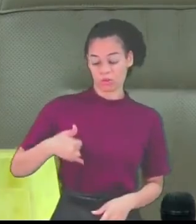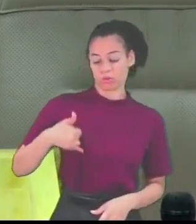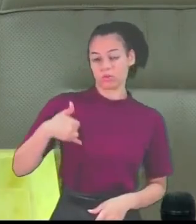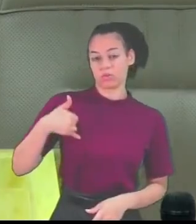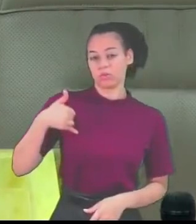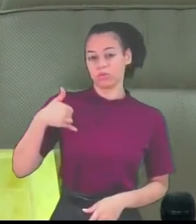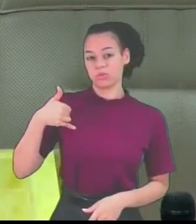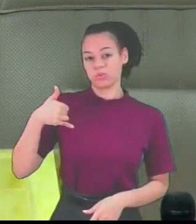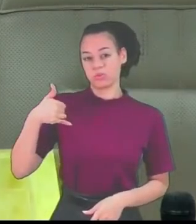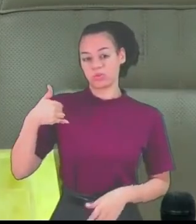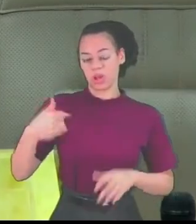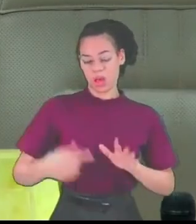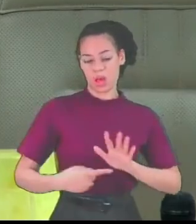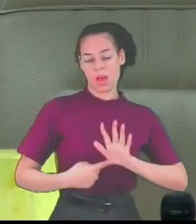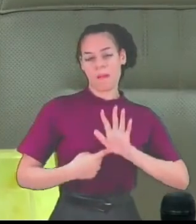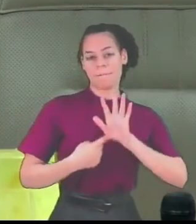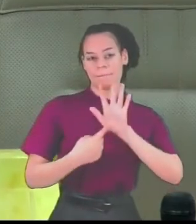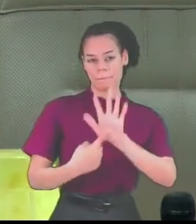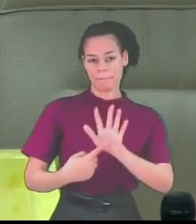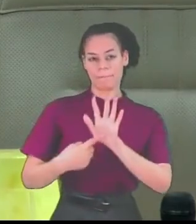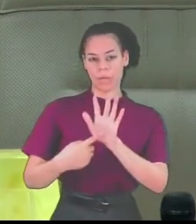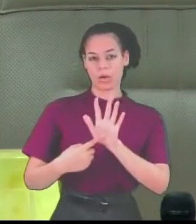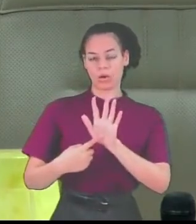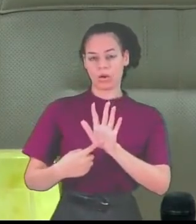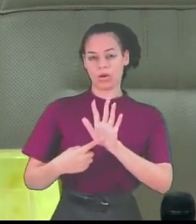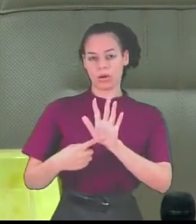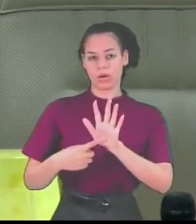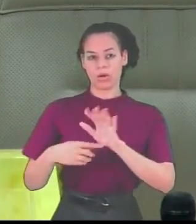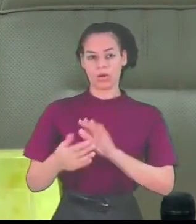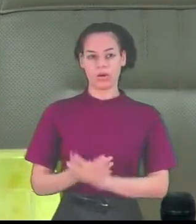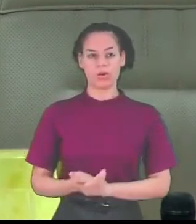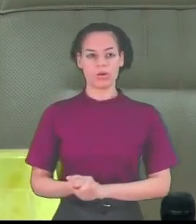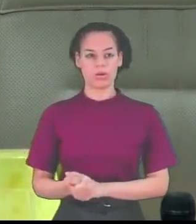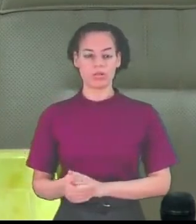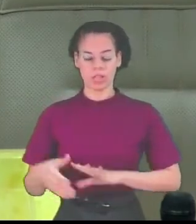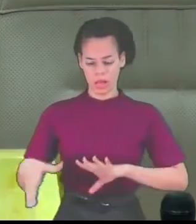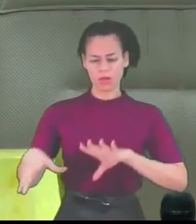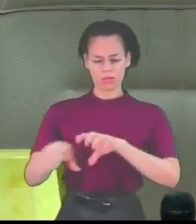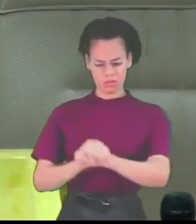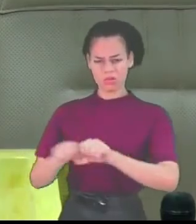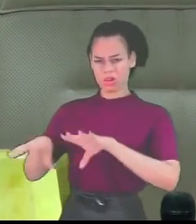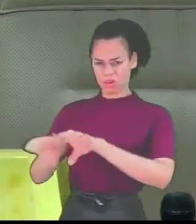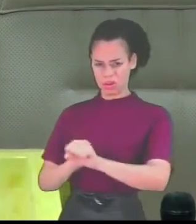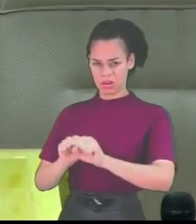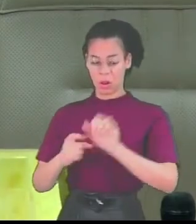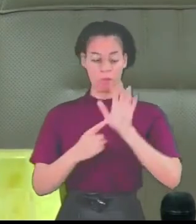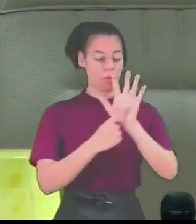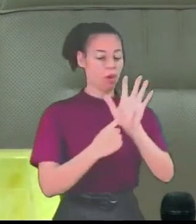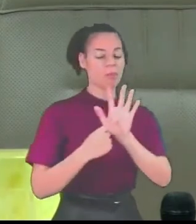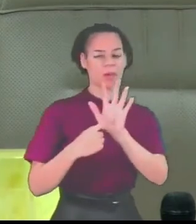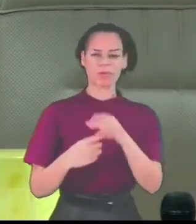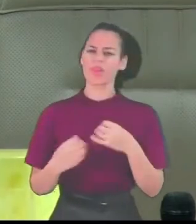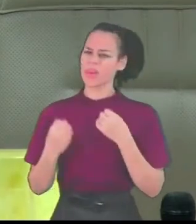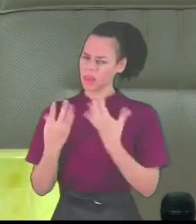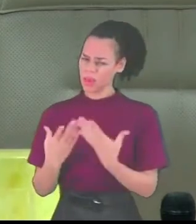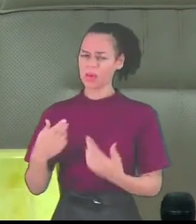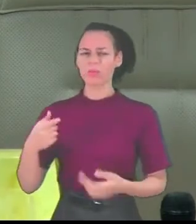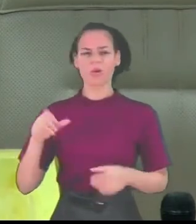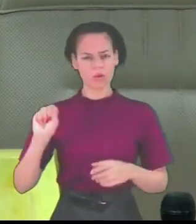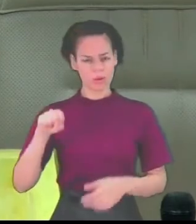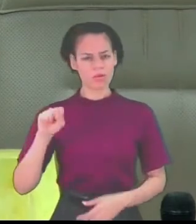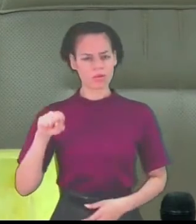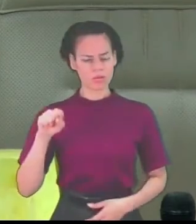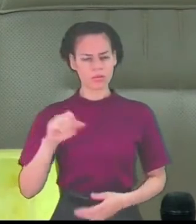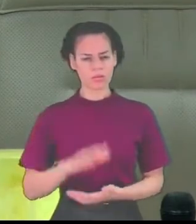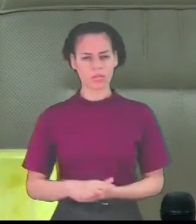e os seus diplomas diploma é bom é bom e tem que ter é necessário que bom quando